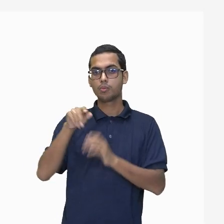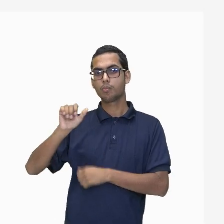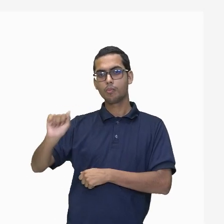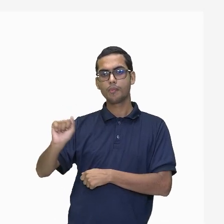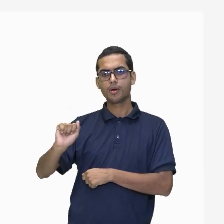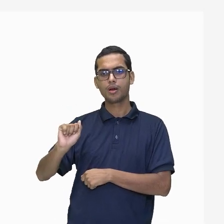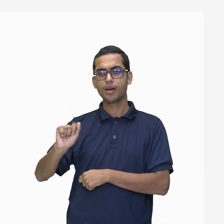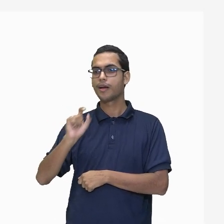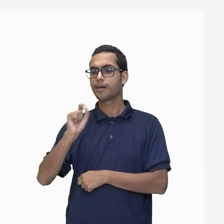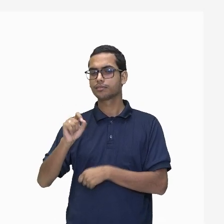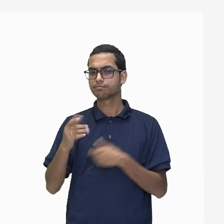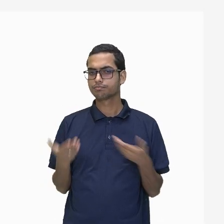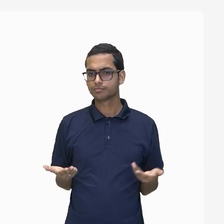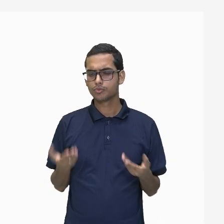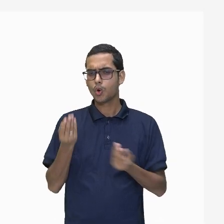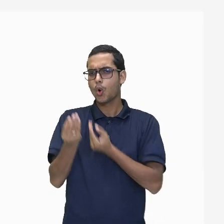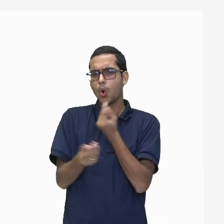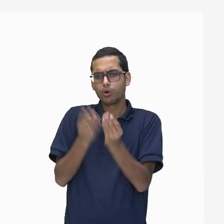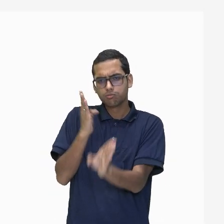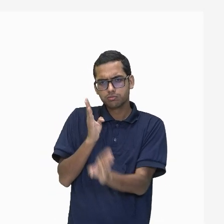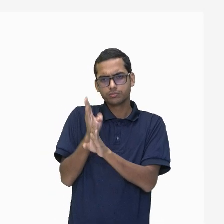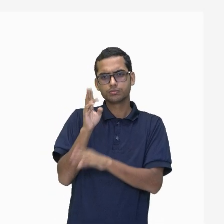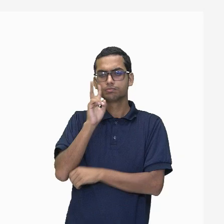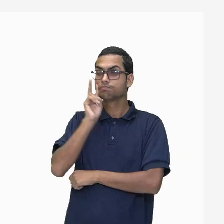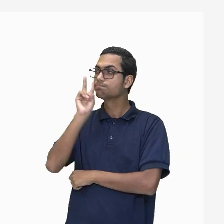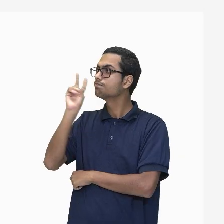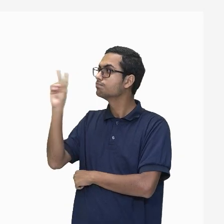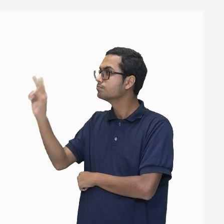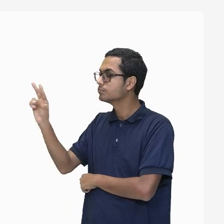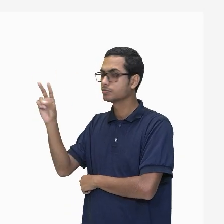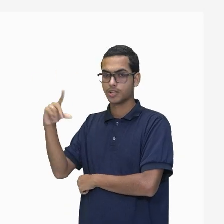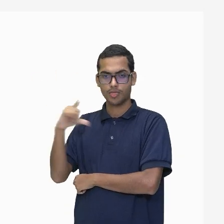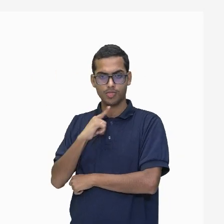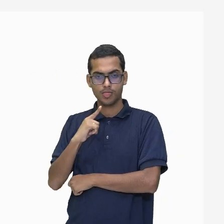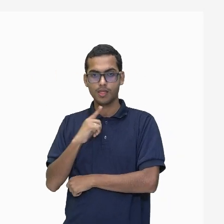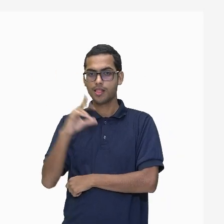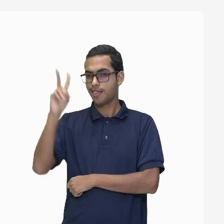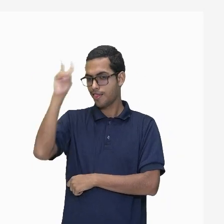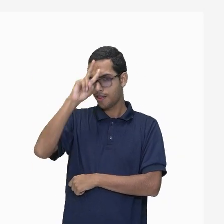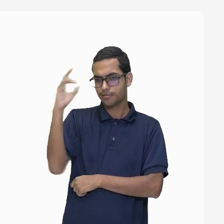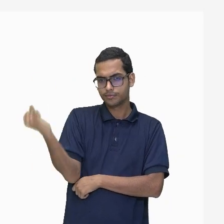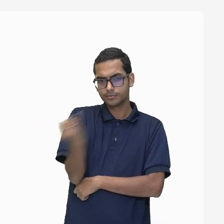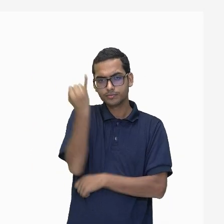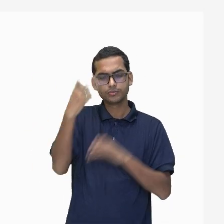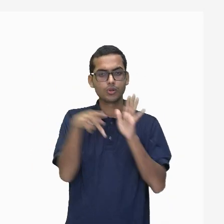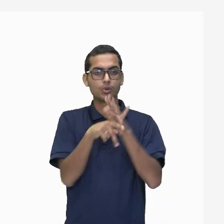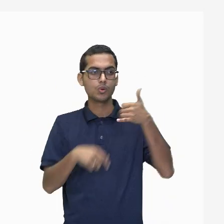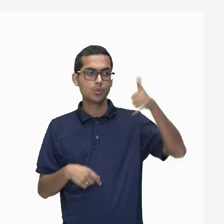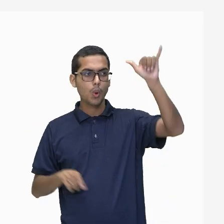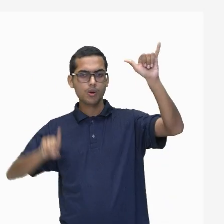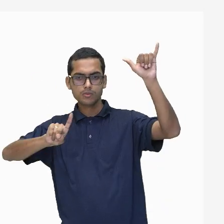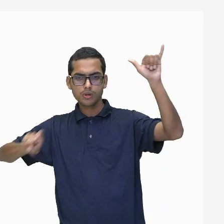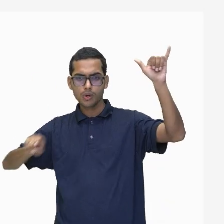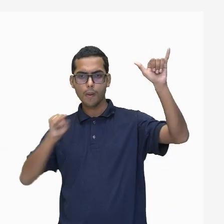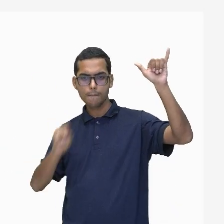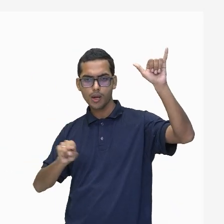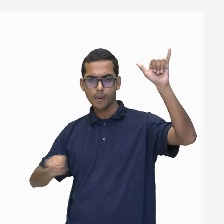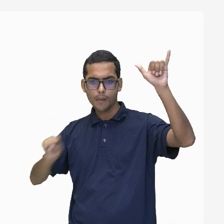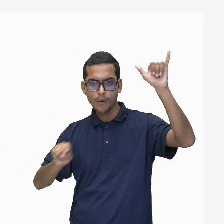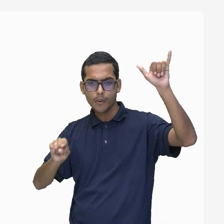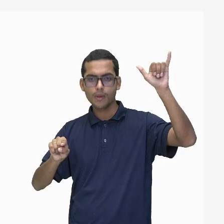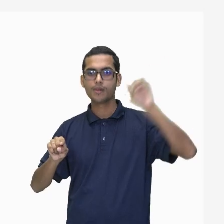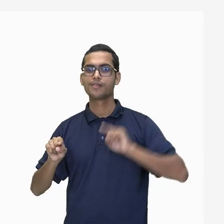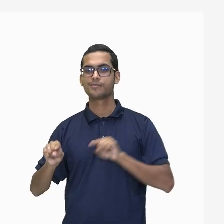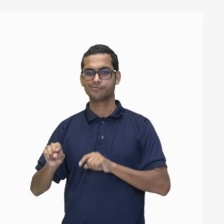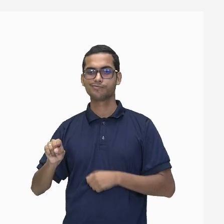E como a gente descobre o coeficiente A? Nós temos outro ponto muito importante nesse gráfico. Qual é o outro ponto? É